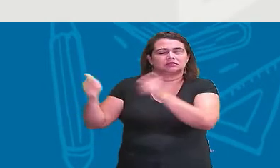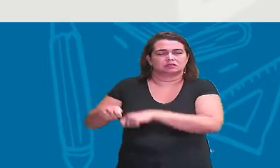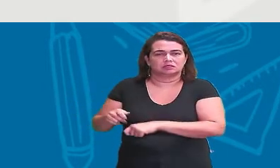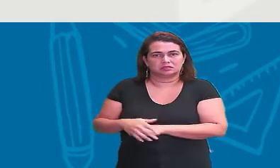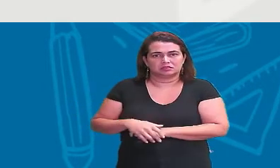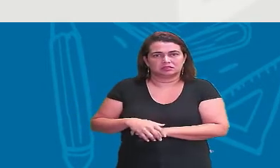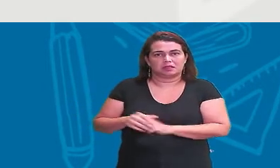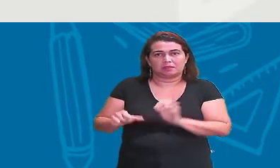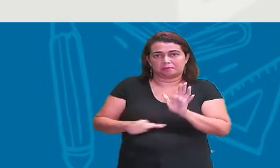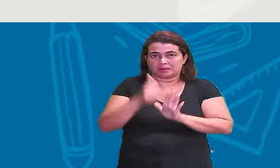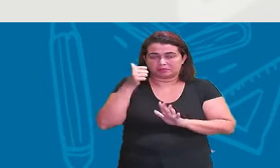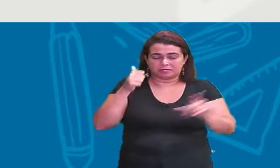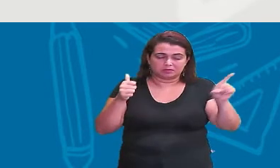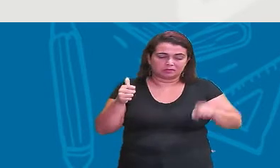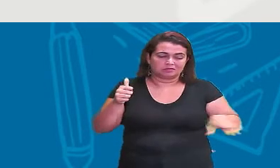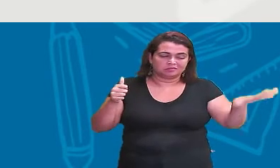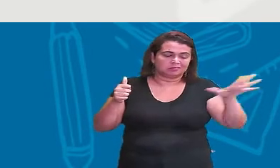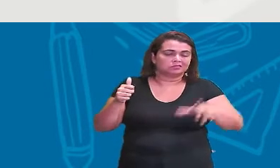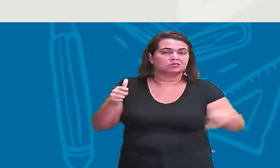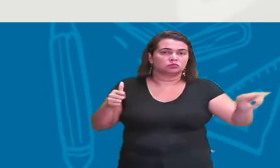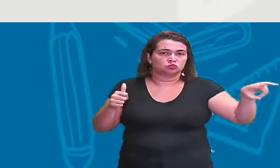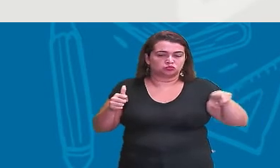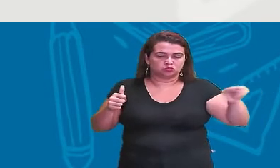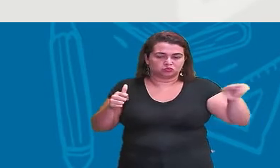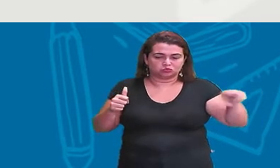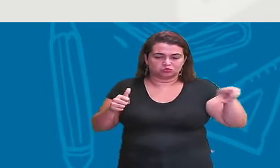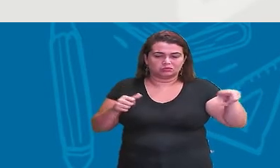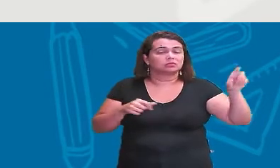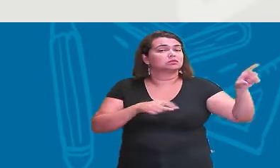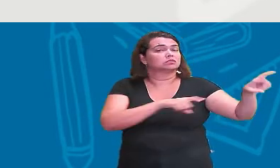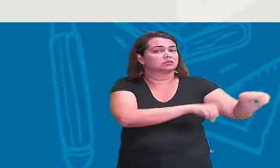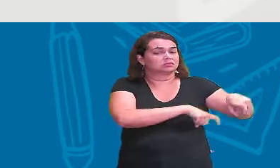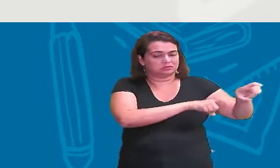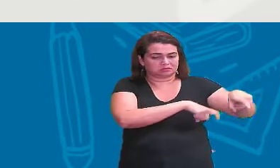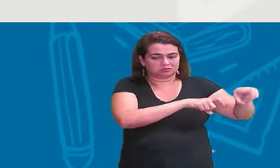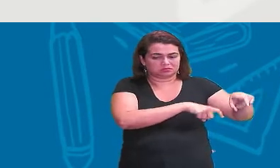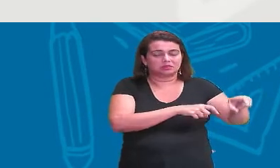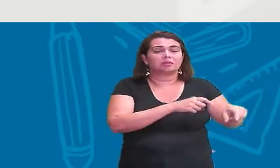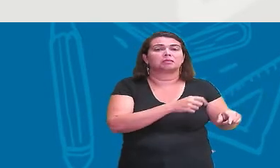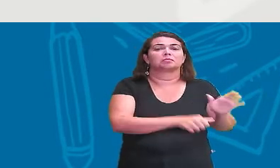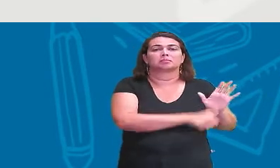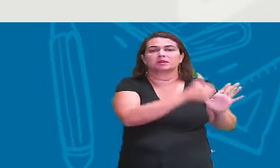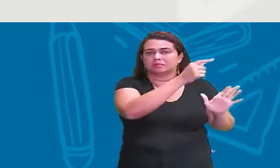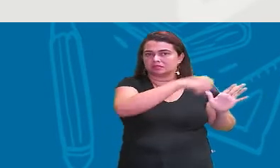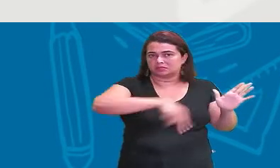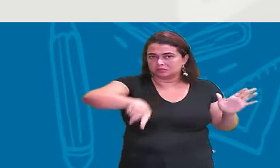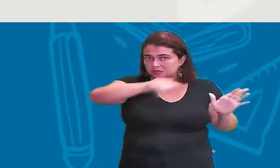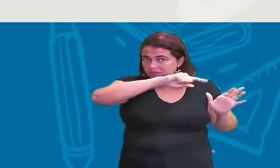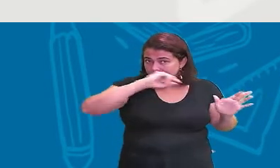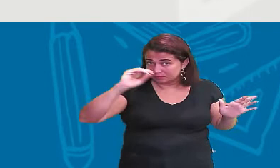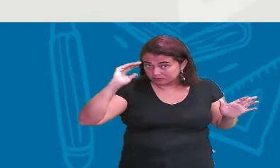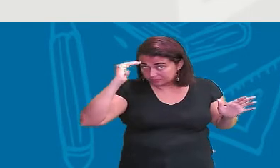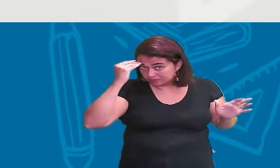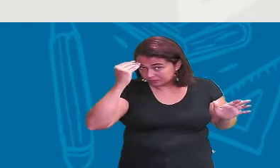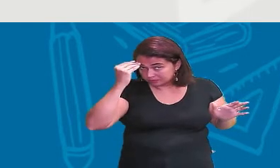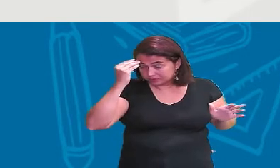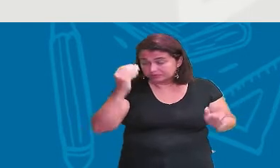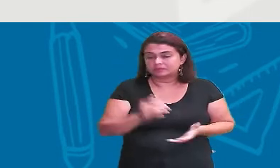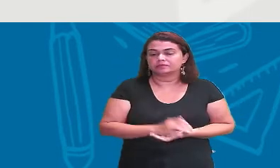Então, quem veio primeiro? A zona rural. Tá bem? Deixar bem claro aí para